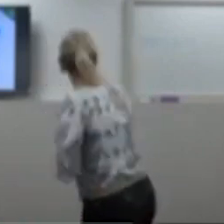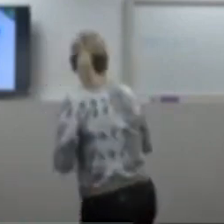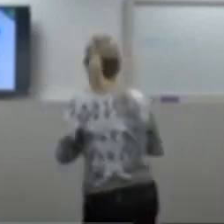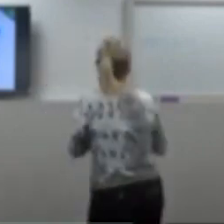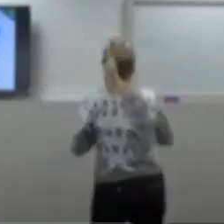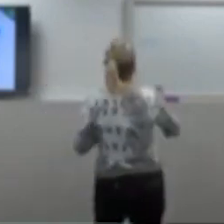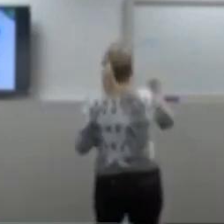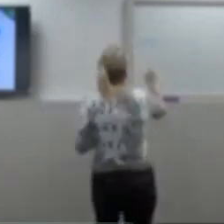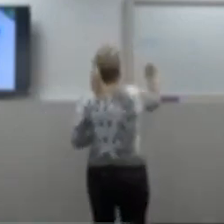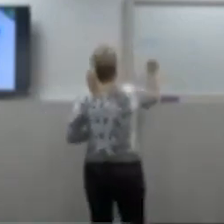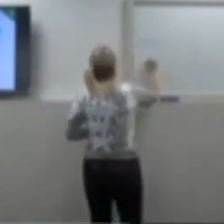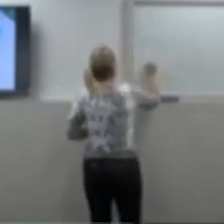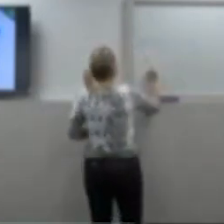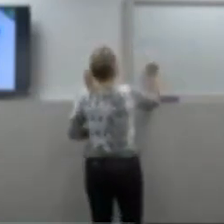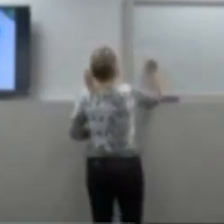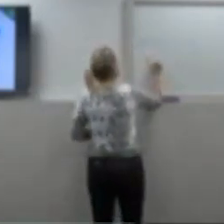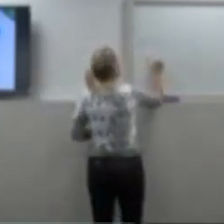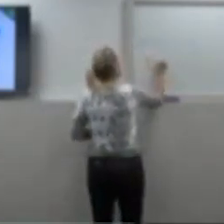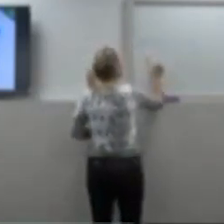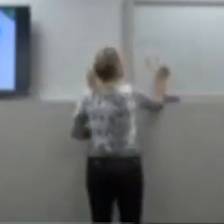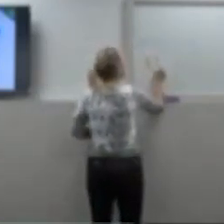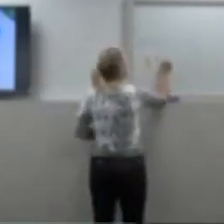né? Coloca lá